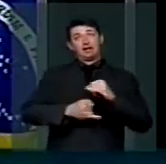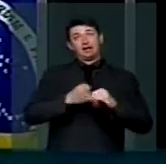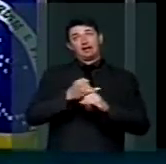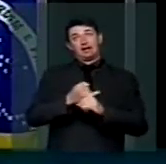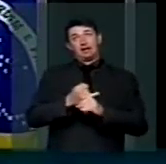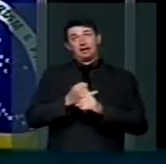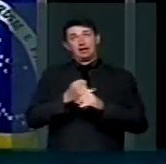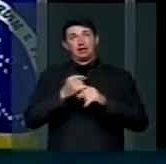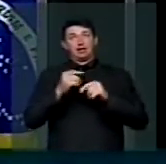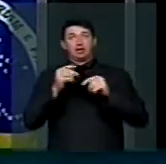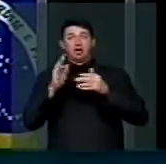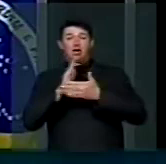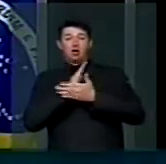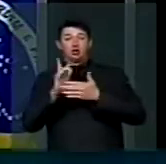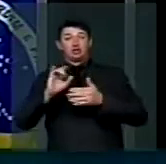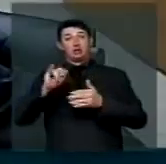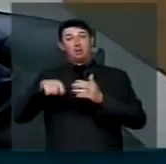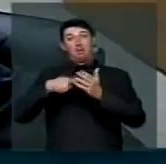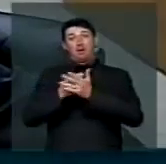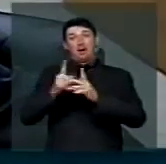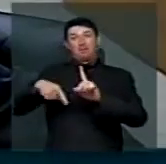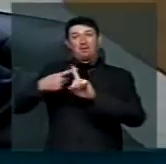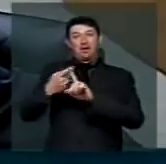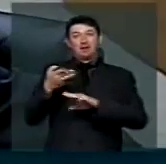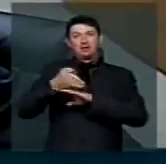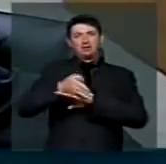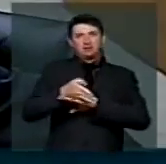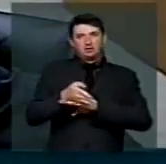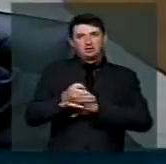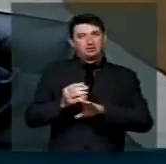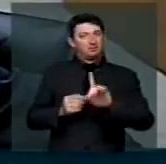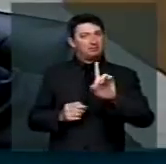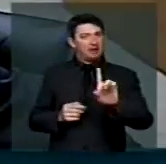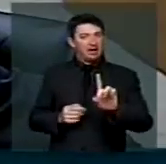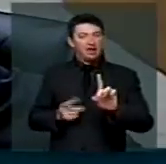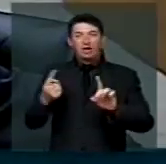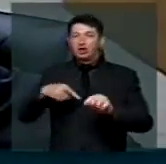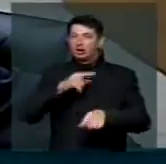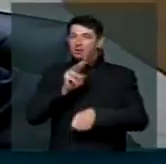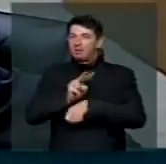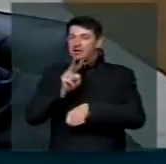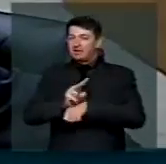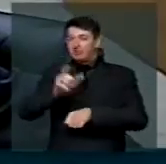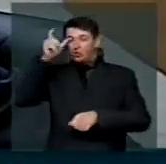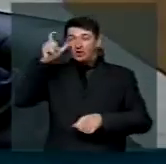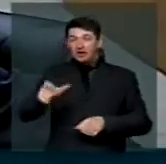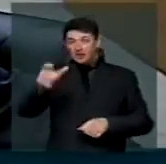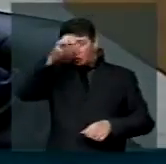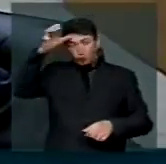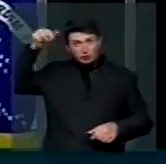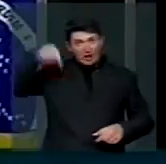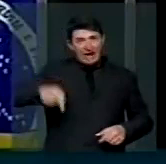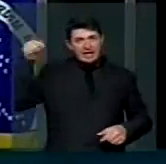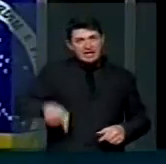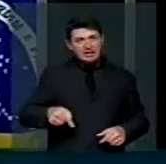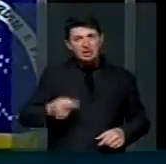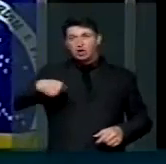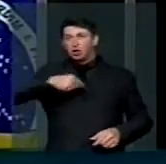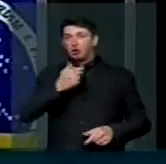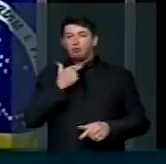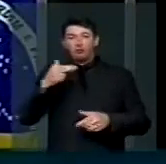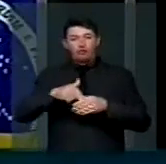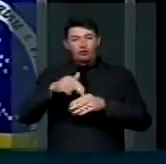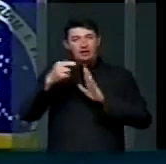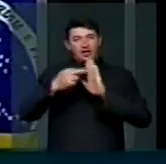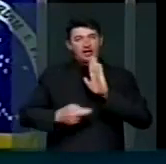determinado portal, só se eu pagar mais X. E aí nós temos que preservar interesse do consumidor aqui. Nós não podemos votar um